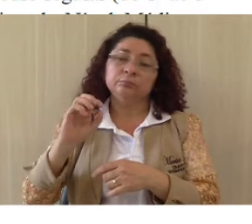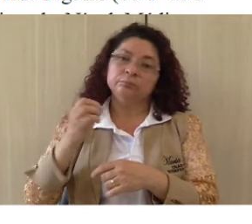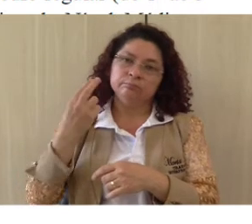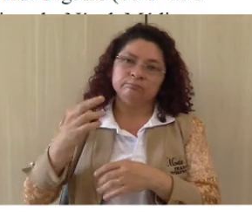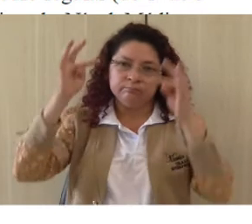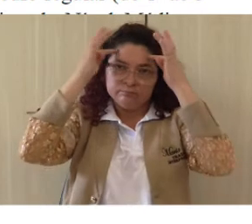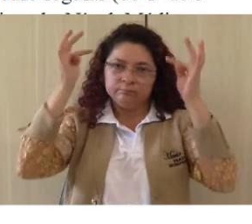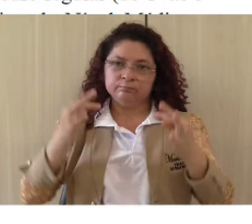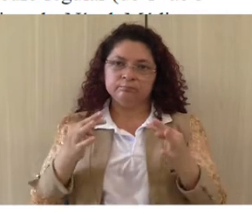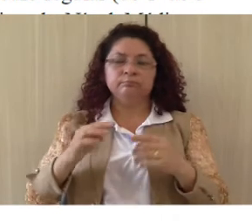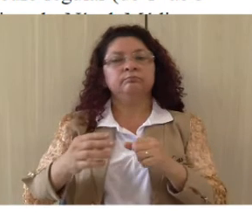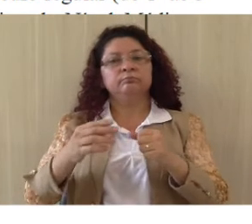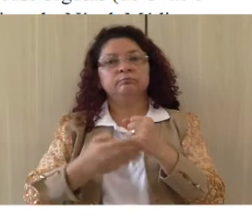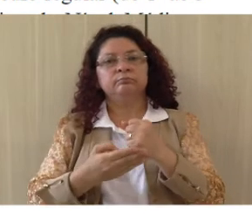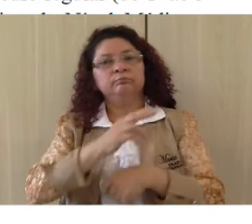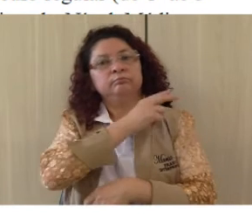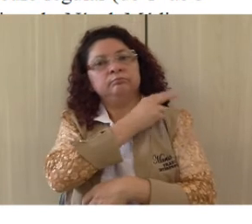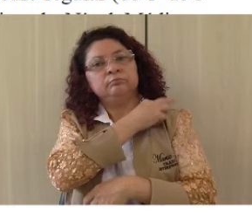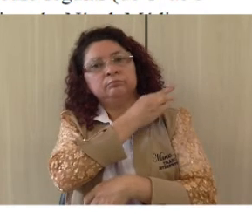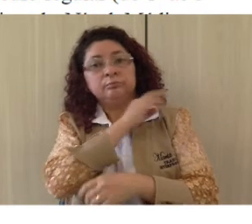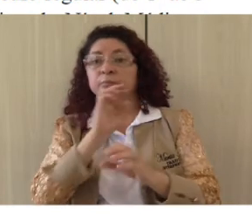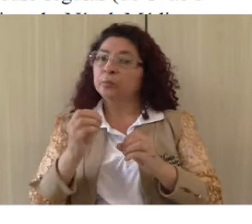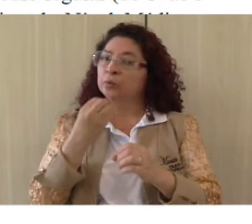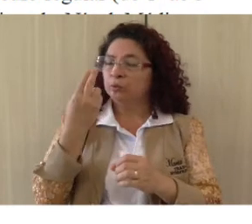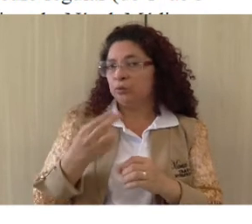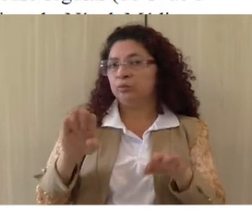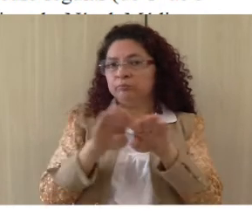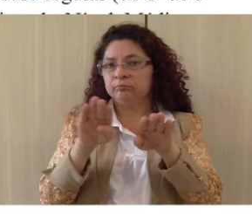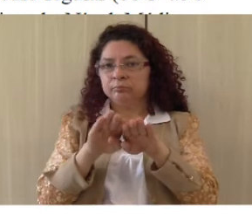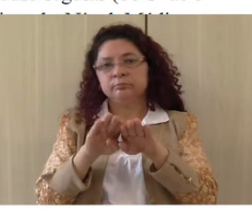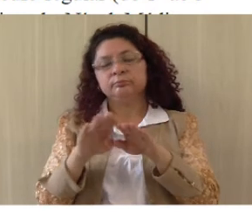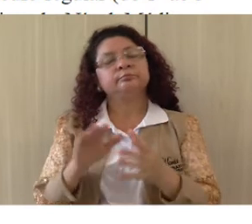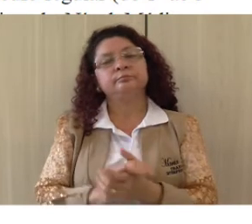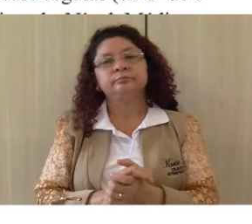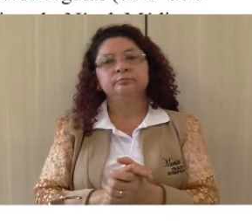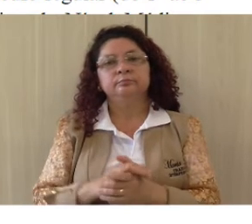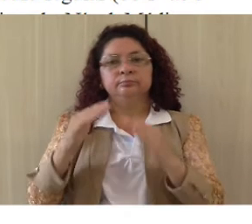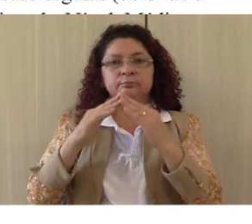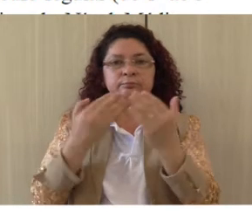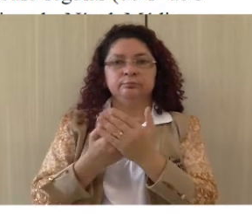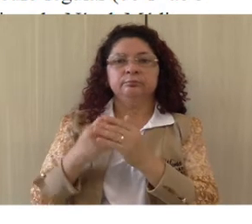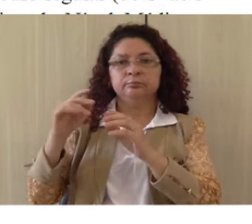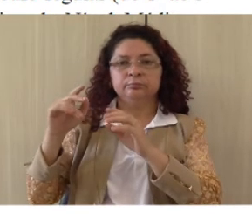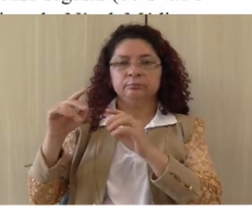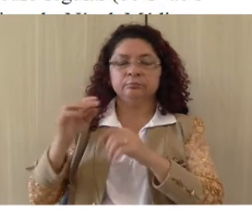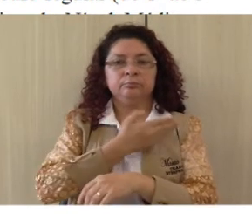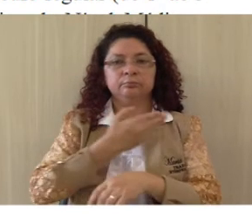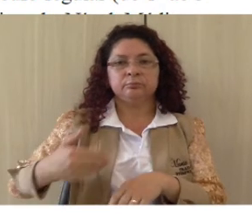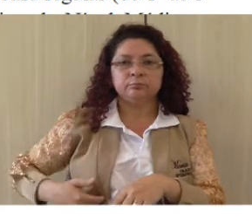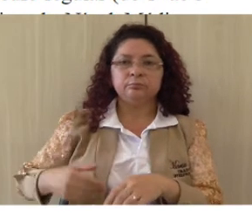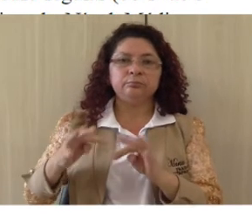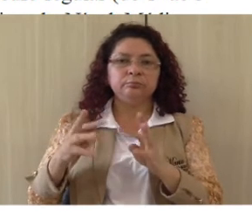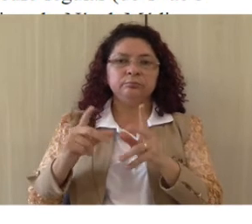curso técnico de nível médio ou equivalente, ensino de segundo grau, em escola pública, não bastando